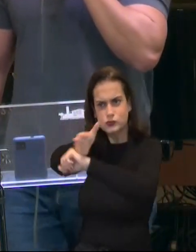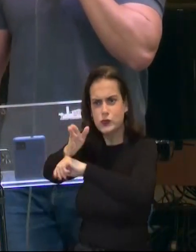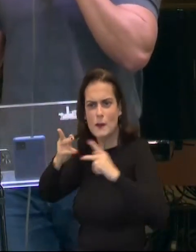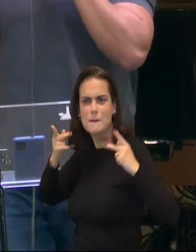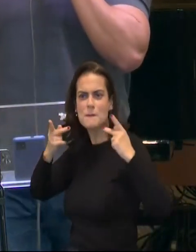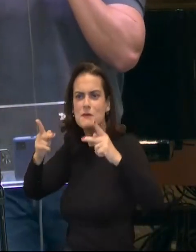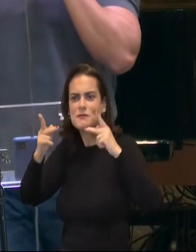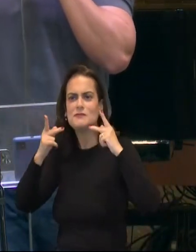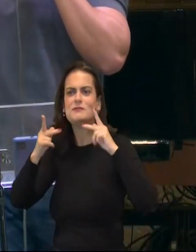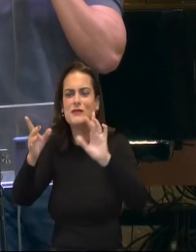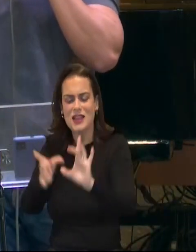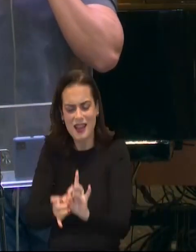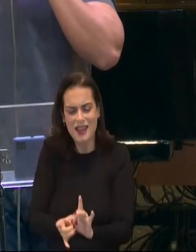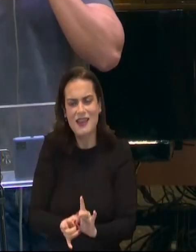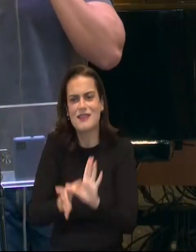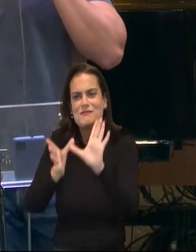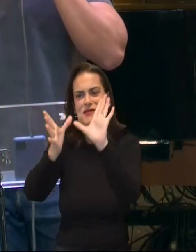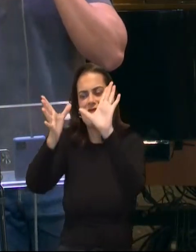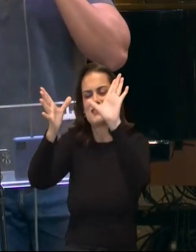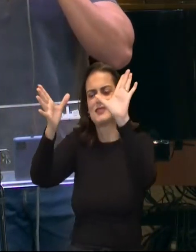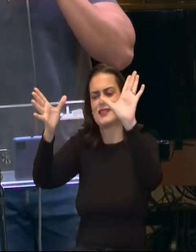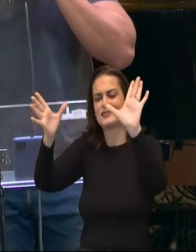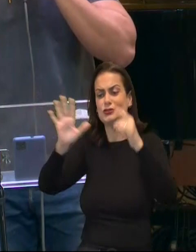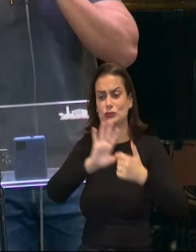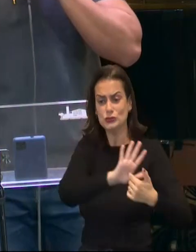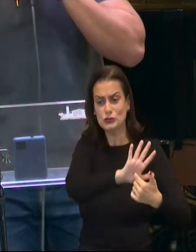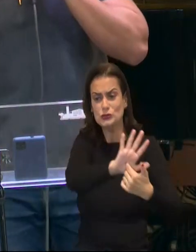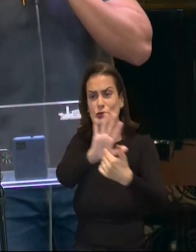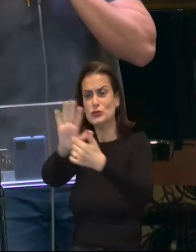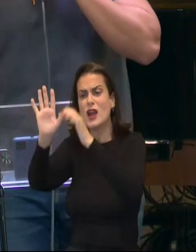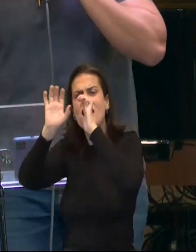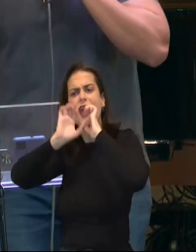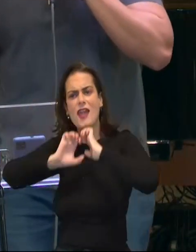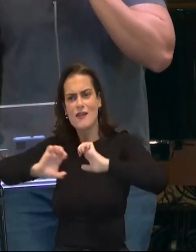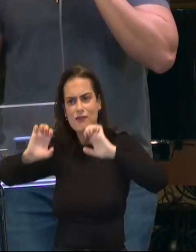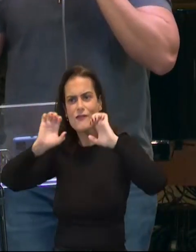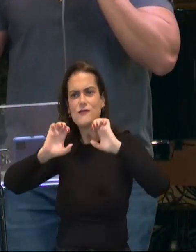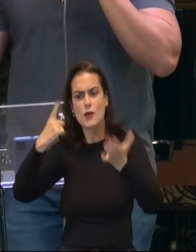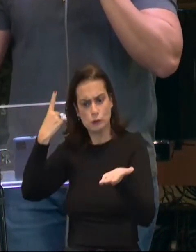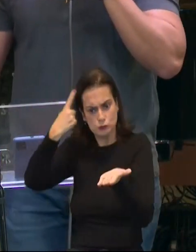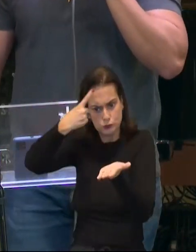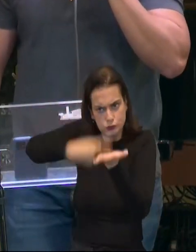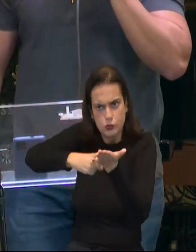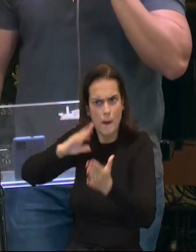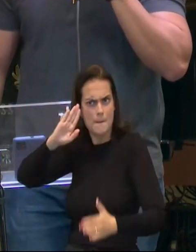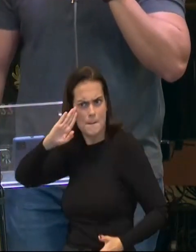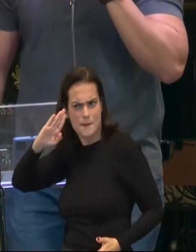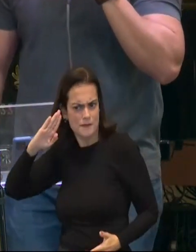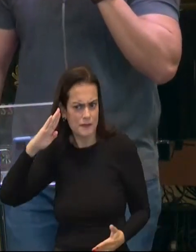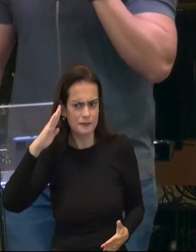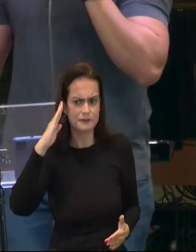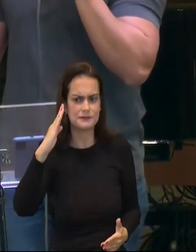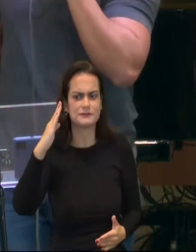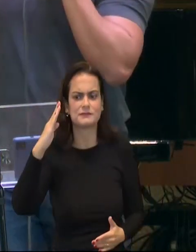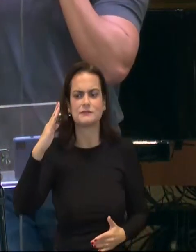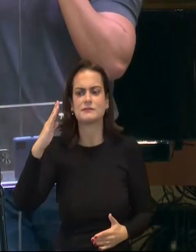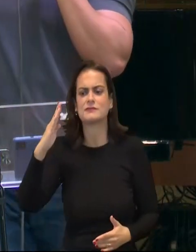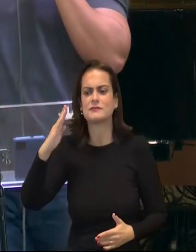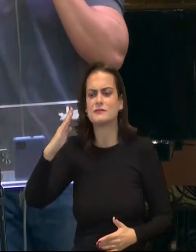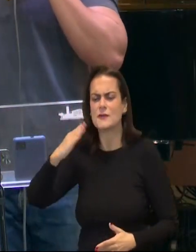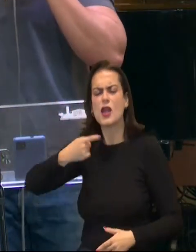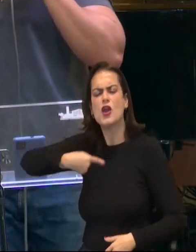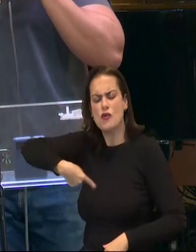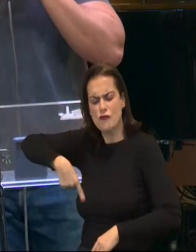levar liberdade, pregar o evangelho é prioridade. Vou